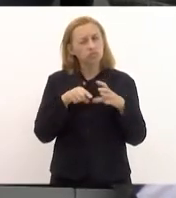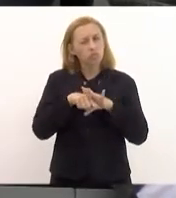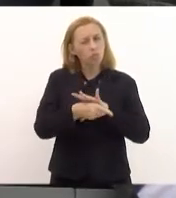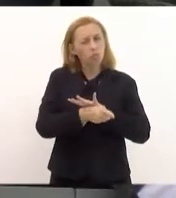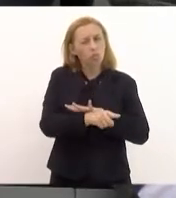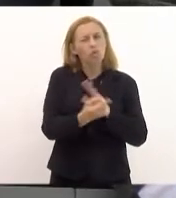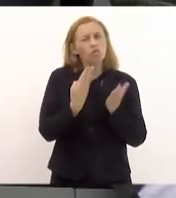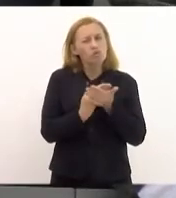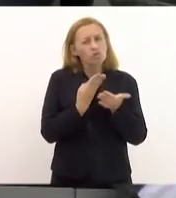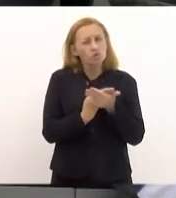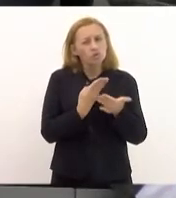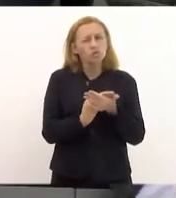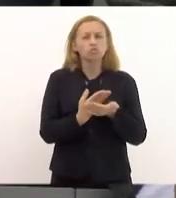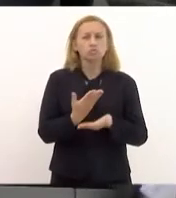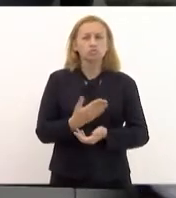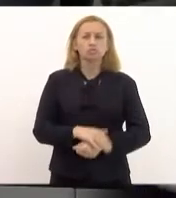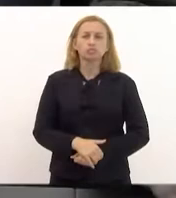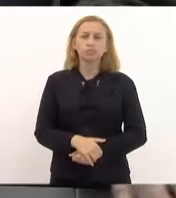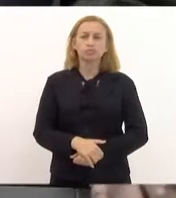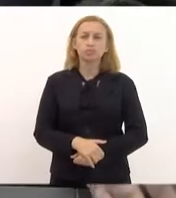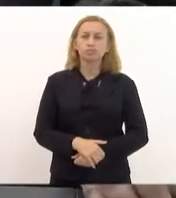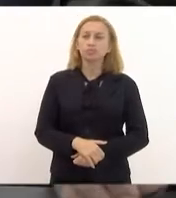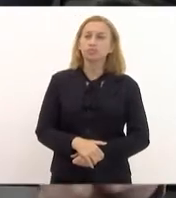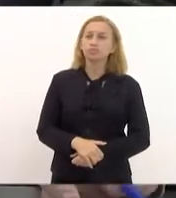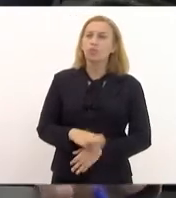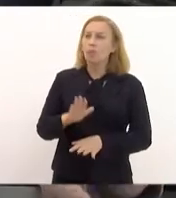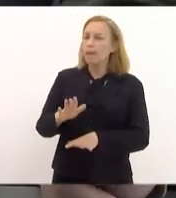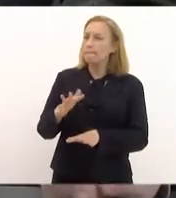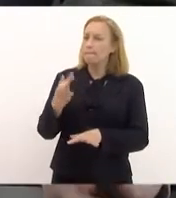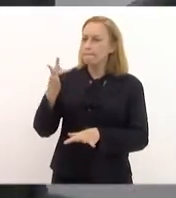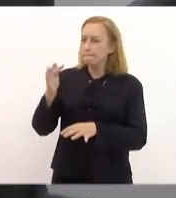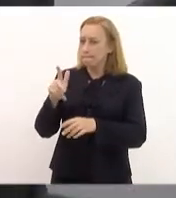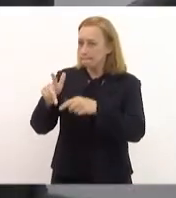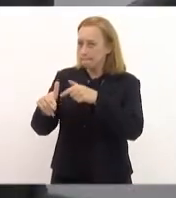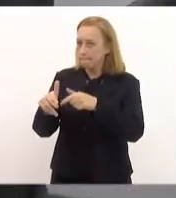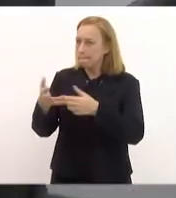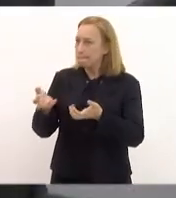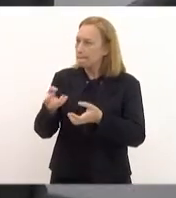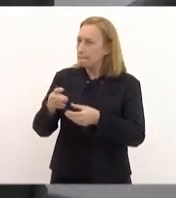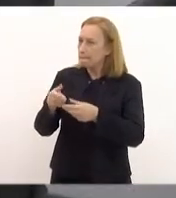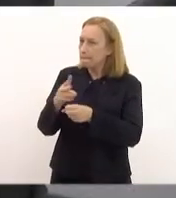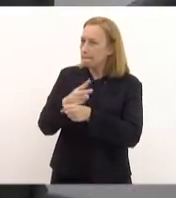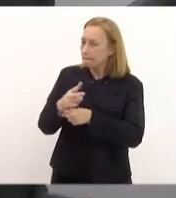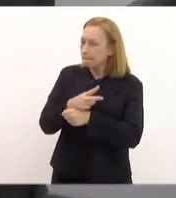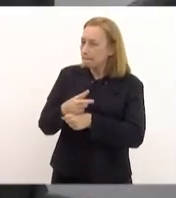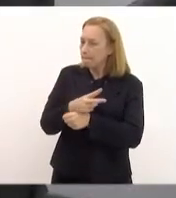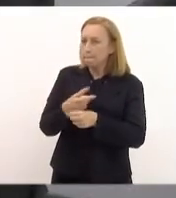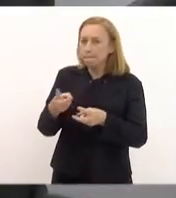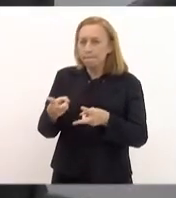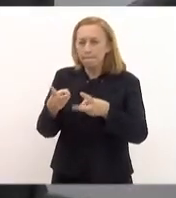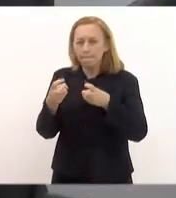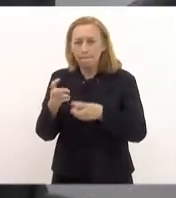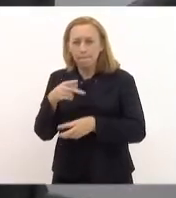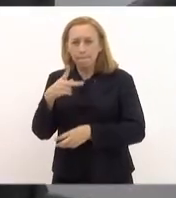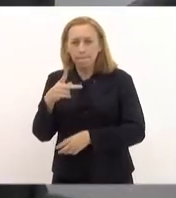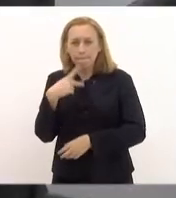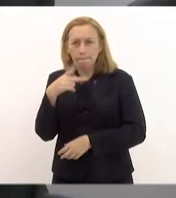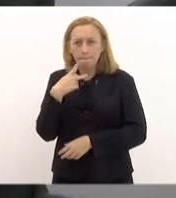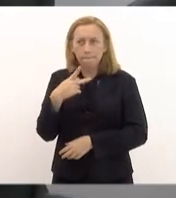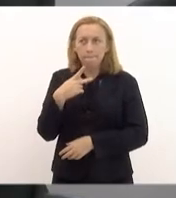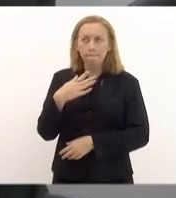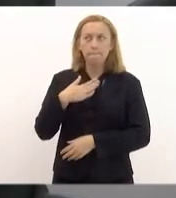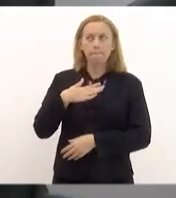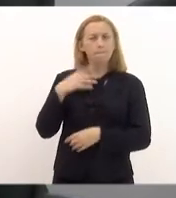redundante aqui em tudo que a gente está falando. Robson, se situação... permite uma breve interrupção? Pois não. Estava procurando aqui, mas era atento à sua intervenção, porque tem uma coisa que